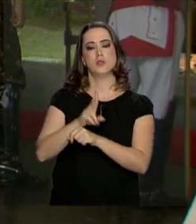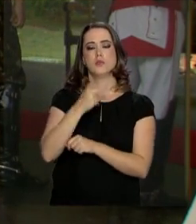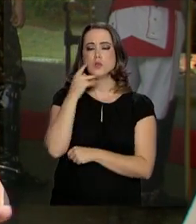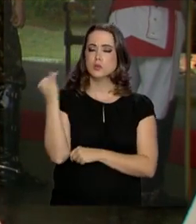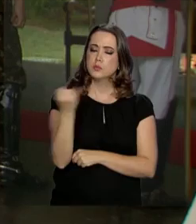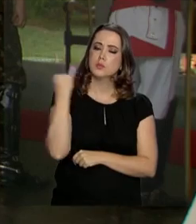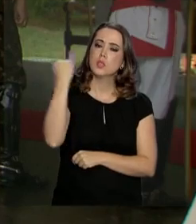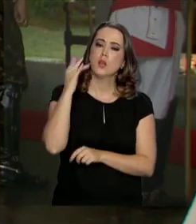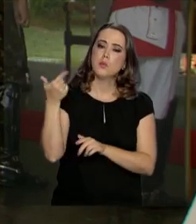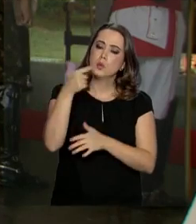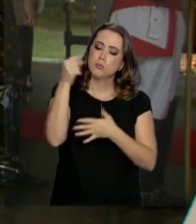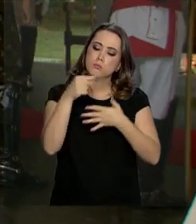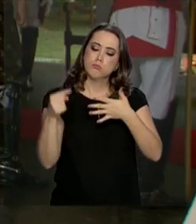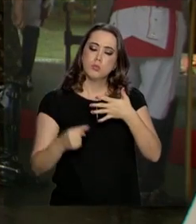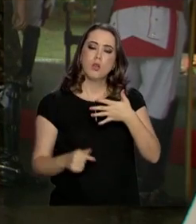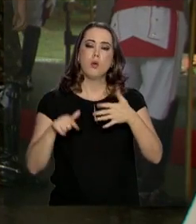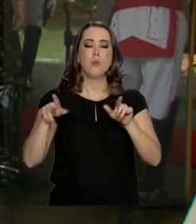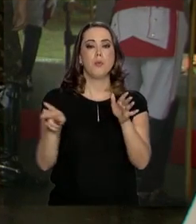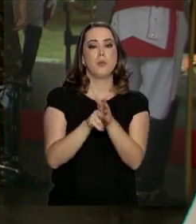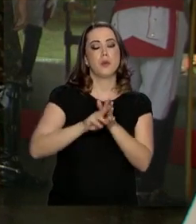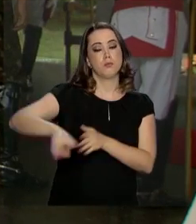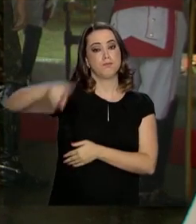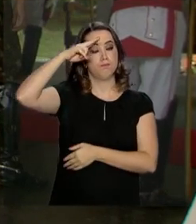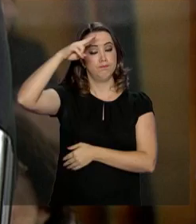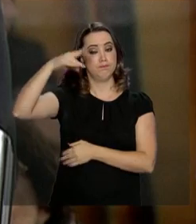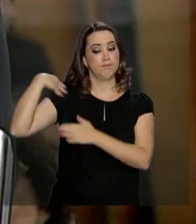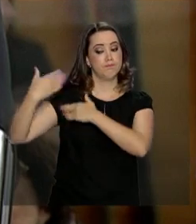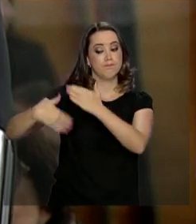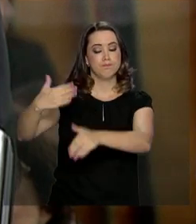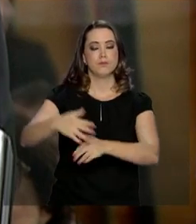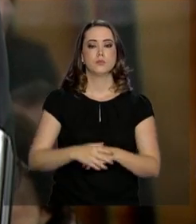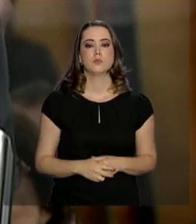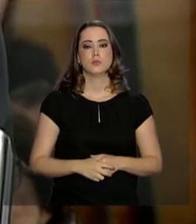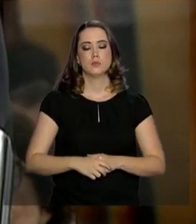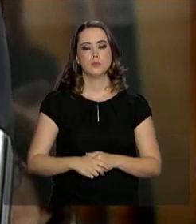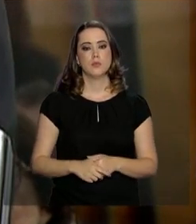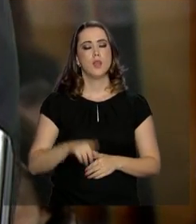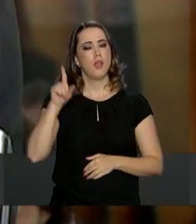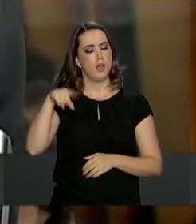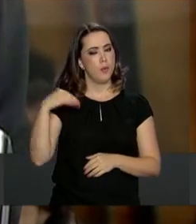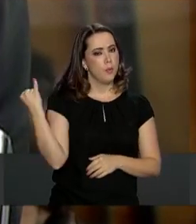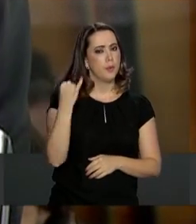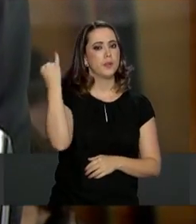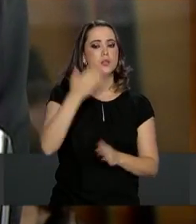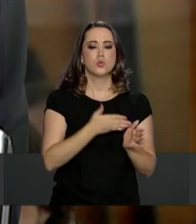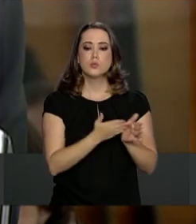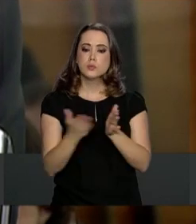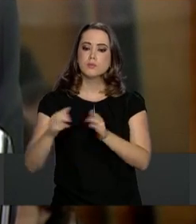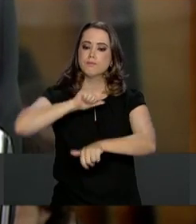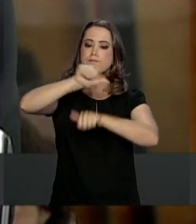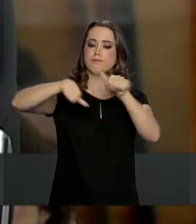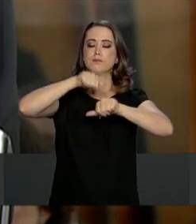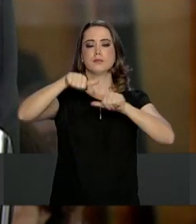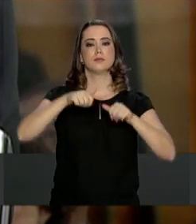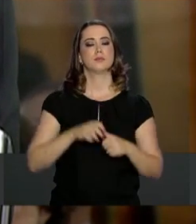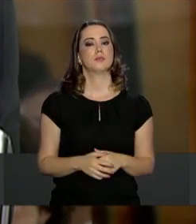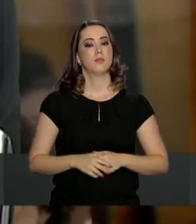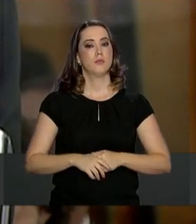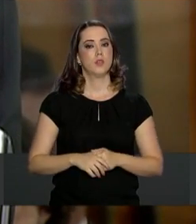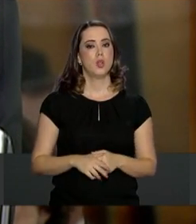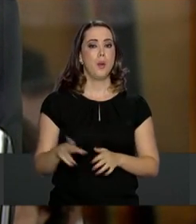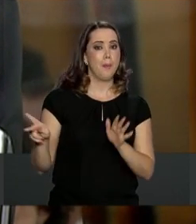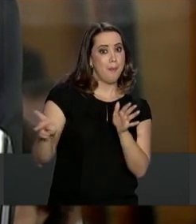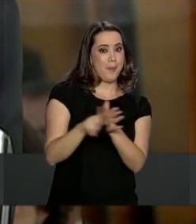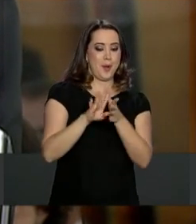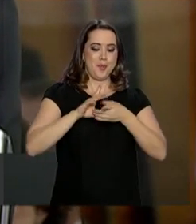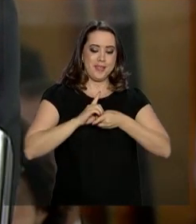destacou outras tarefas do Exército nos últimos anos. É um momento de renovação, tão própria